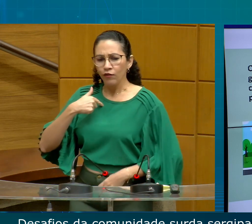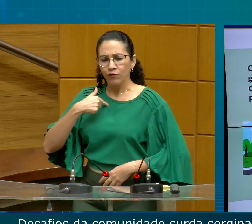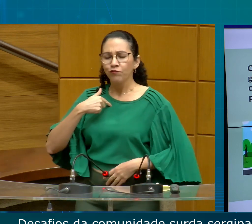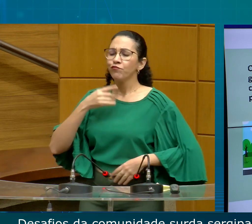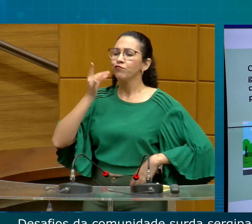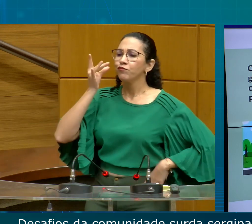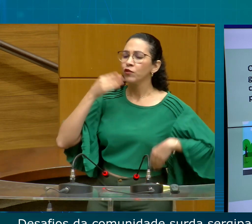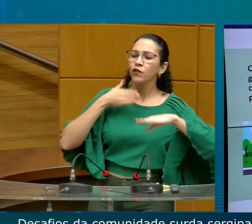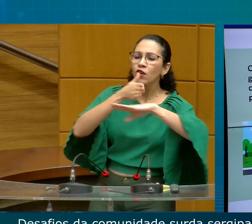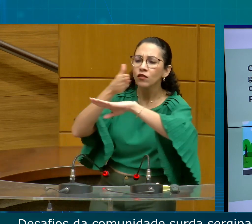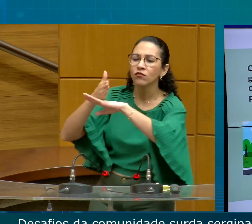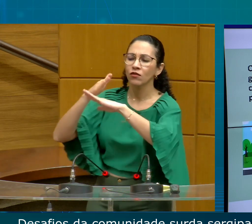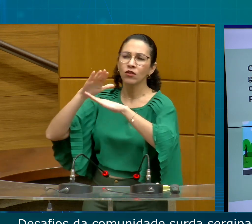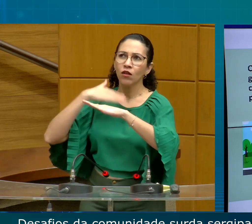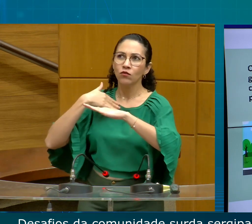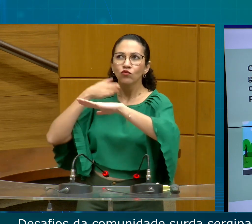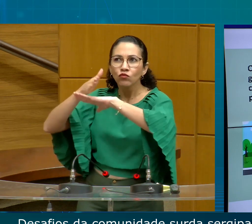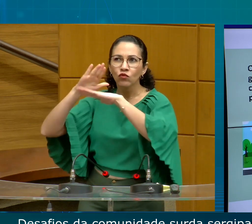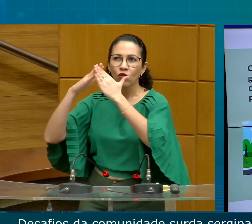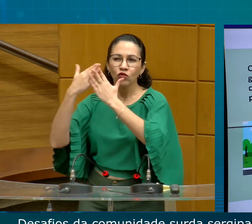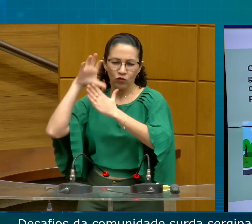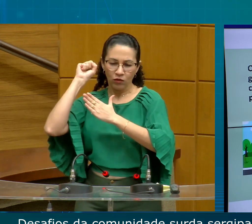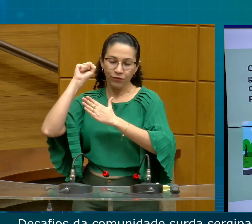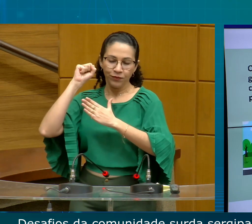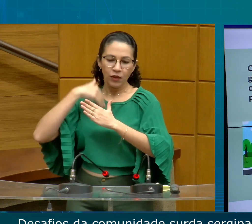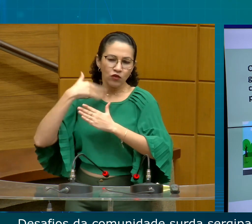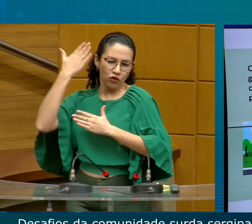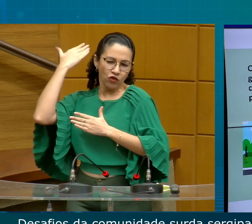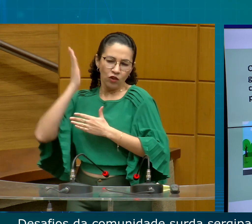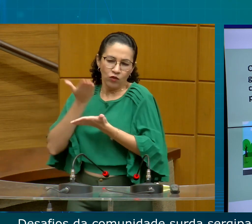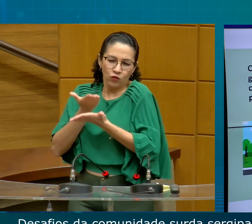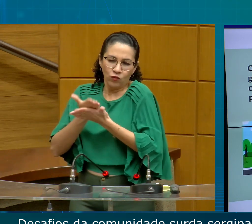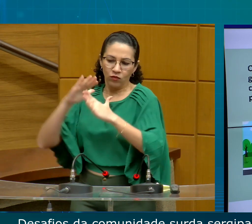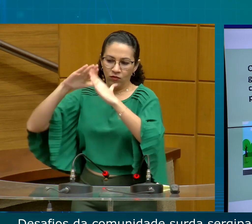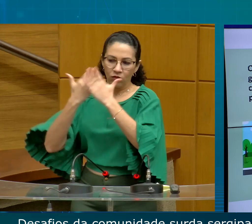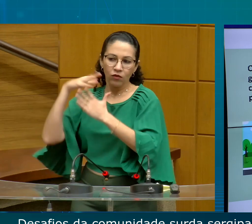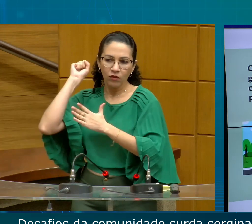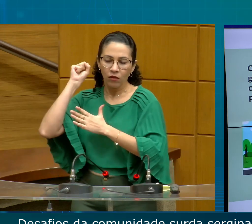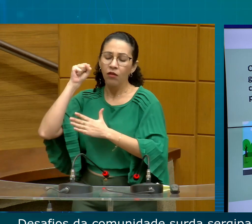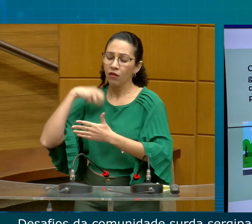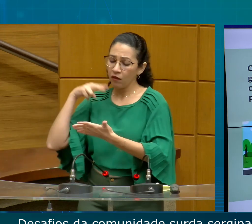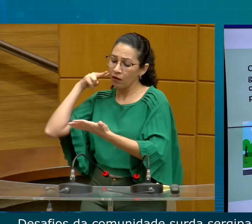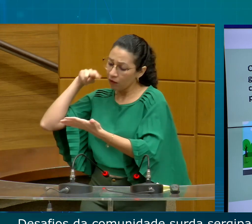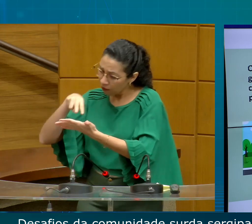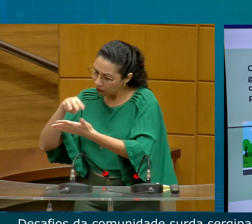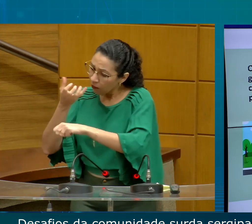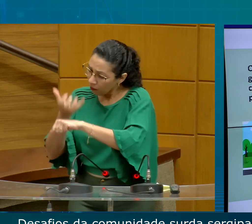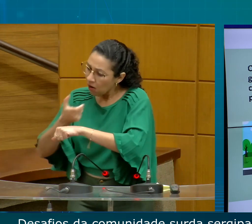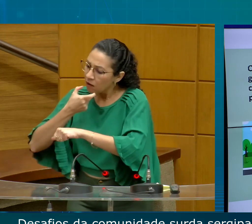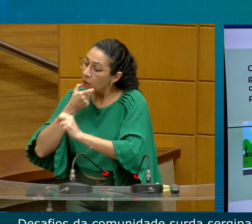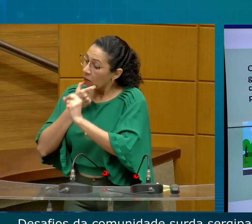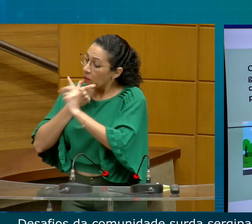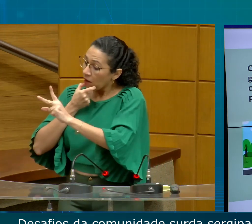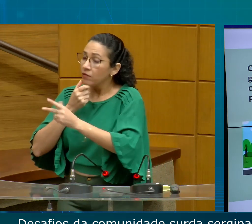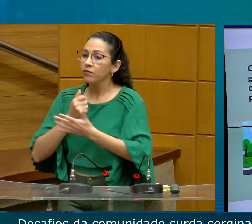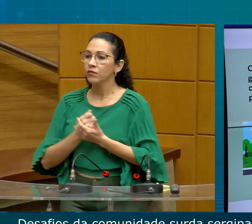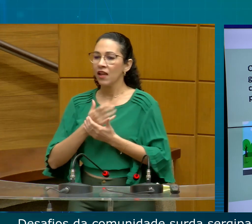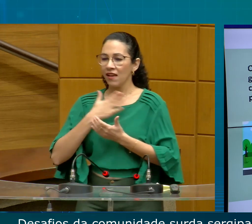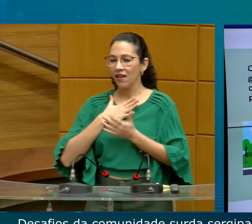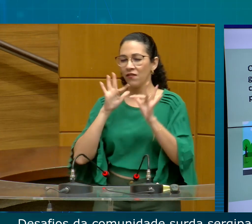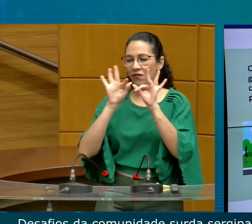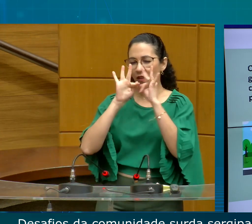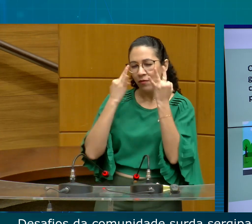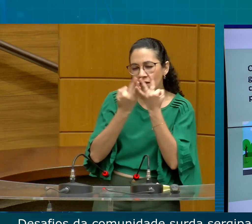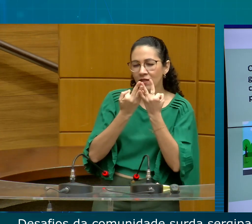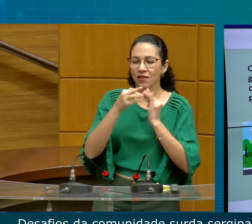aprender. Por exemplo, eu como surdo, né, vou lá aprender inglês na escola. Já estudei, né, numa escola de ouvinte. Então,